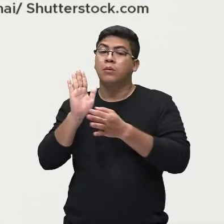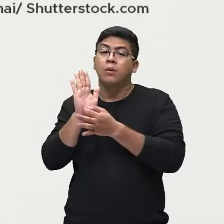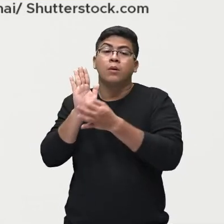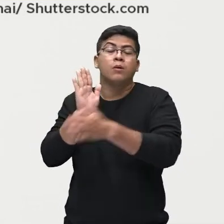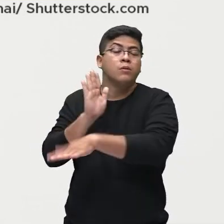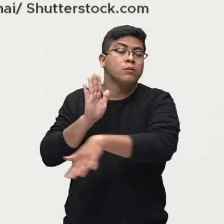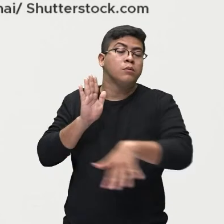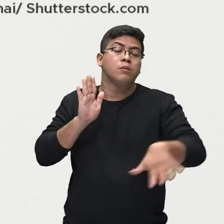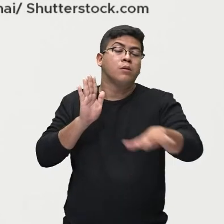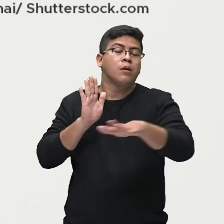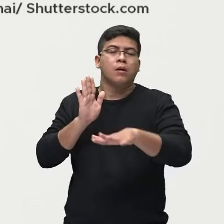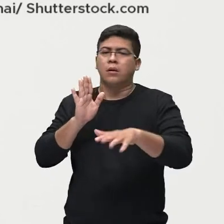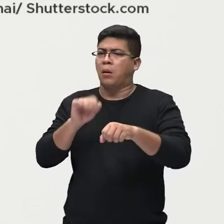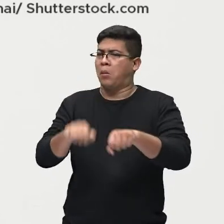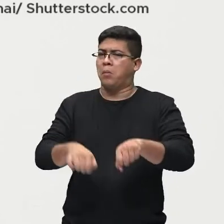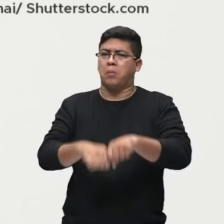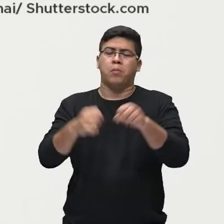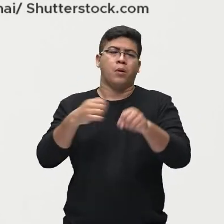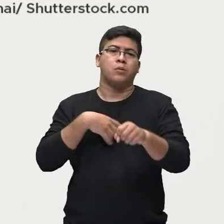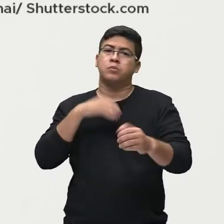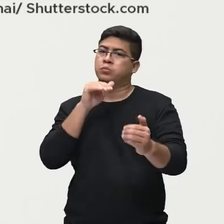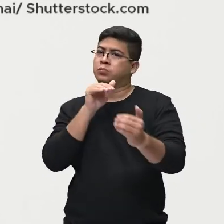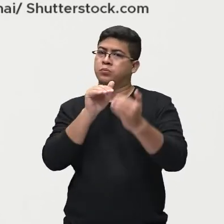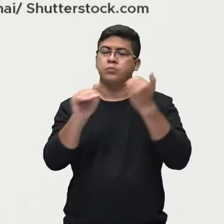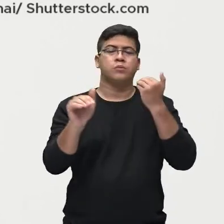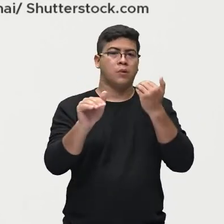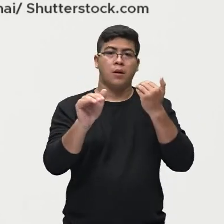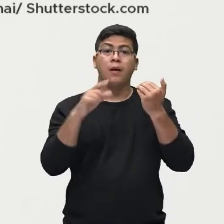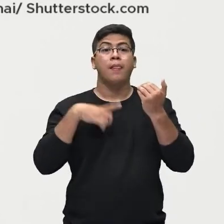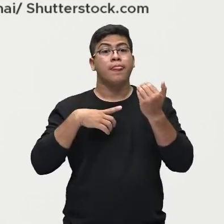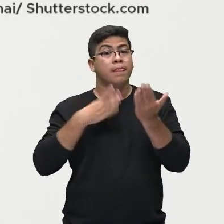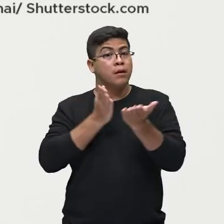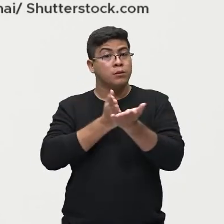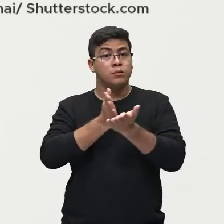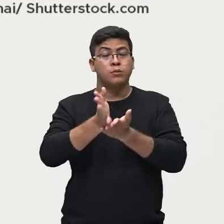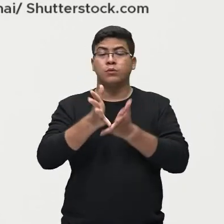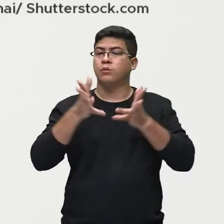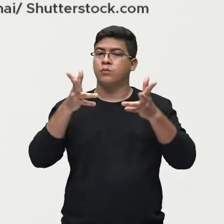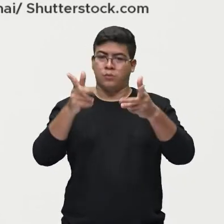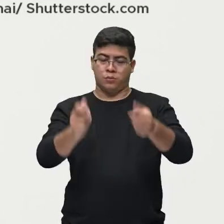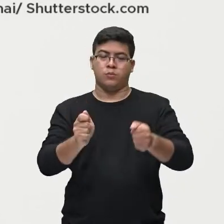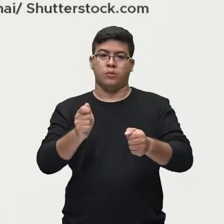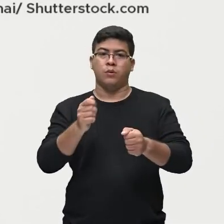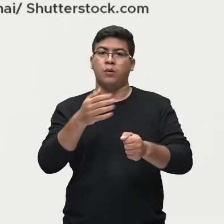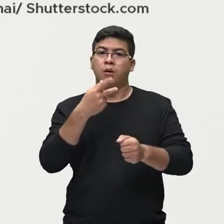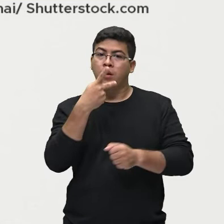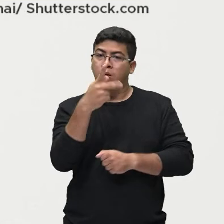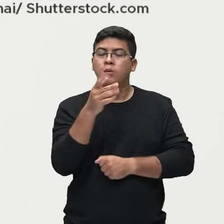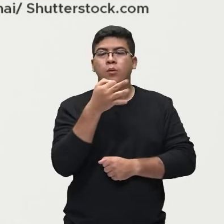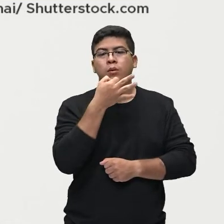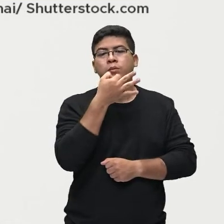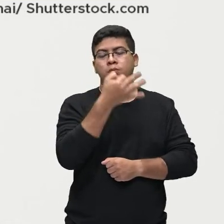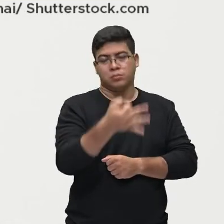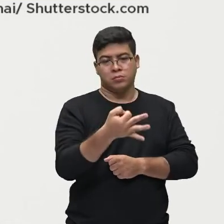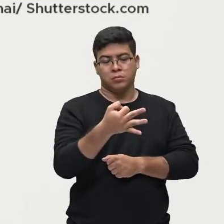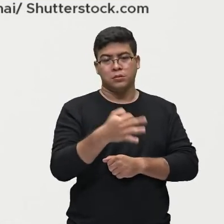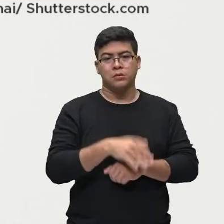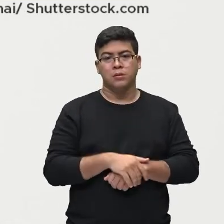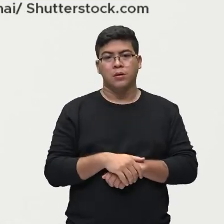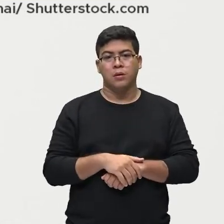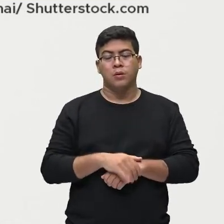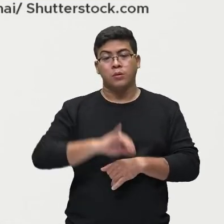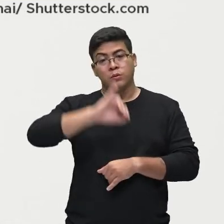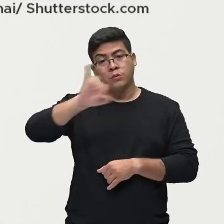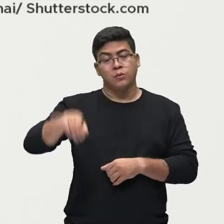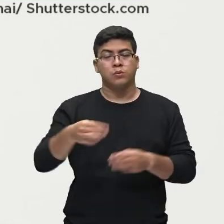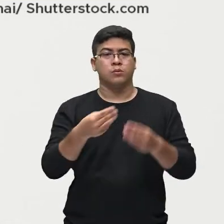não quebrará a sua palavra, ele fará conforme tudo que procede de sua boca. Então, no judaísmo,